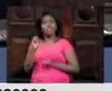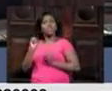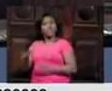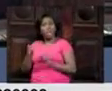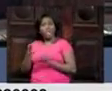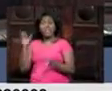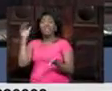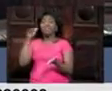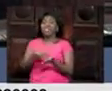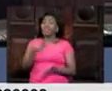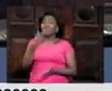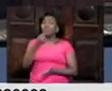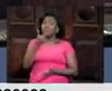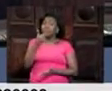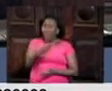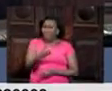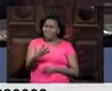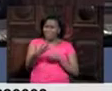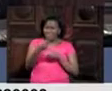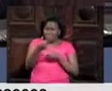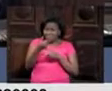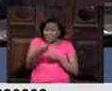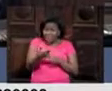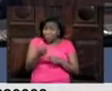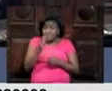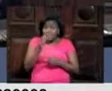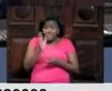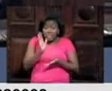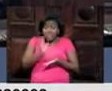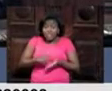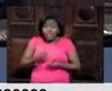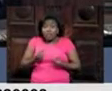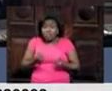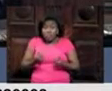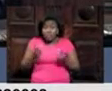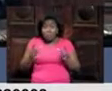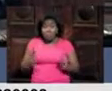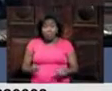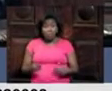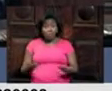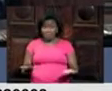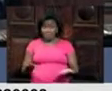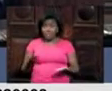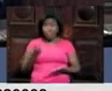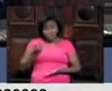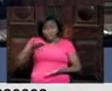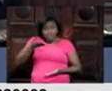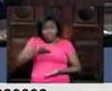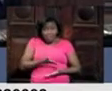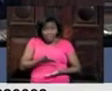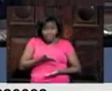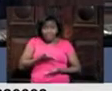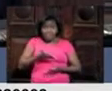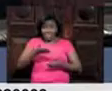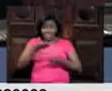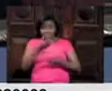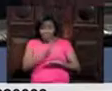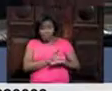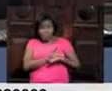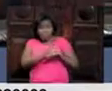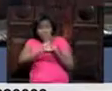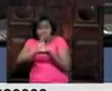até 2024, se não há de onde tirar o dinheiro. O dinheiro viria daí. Grande parte dos recursos